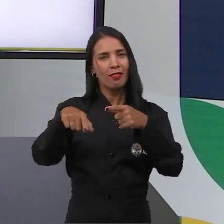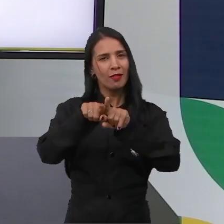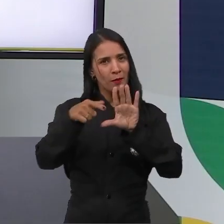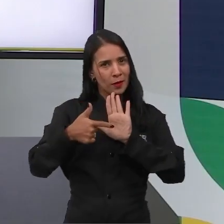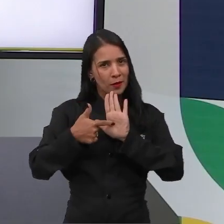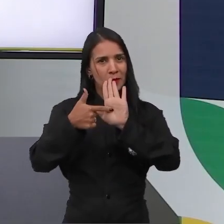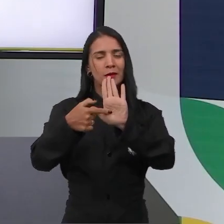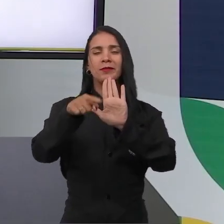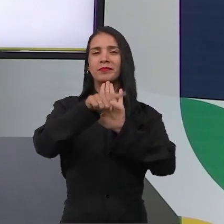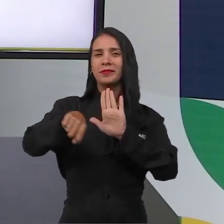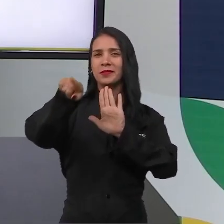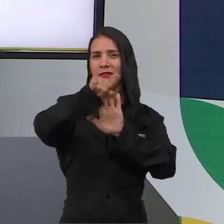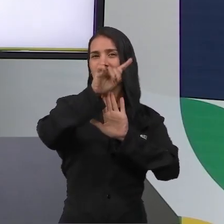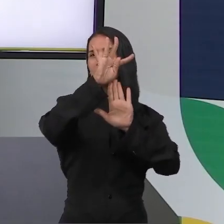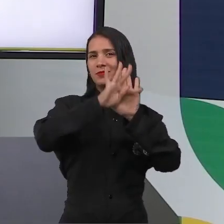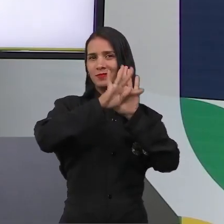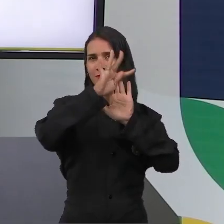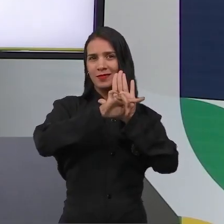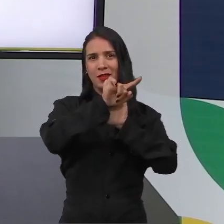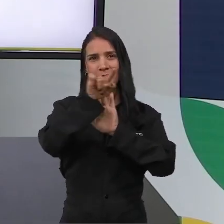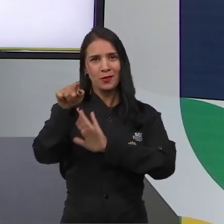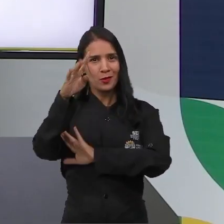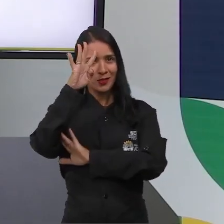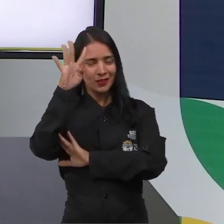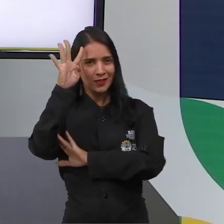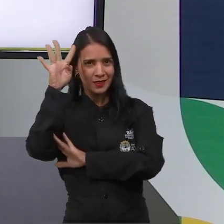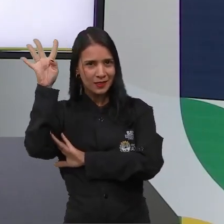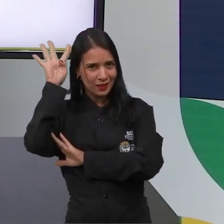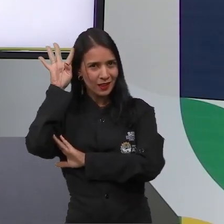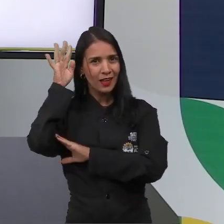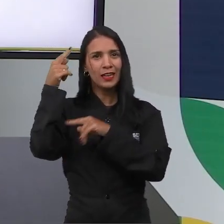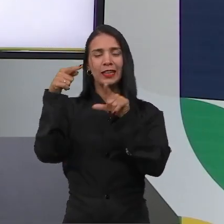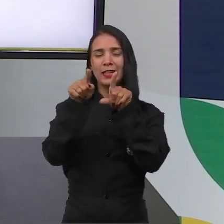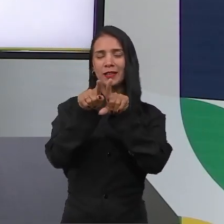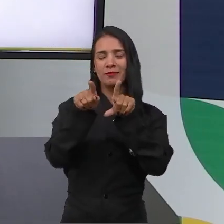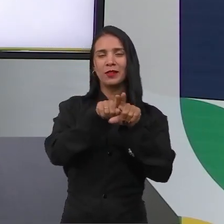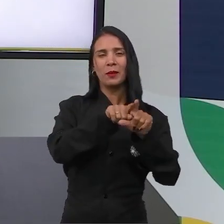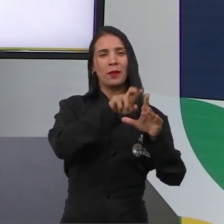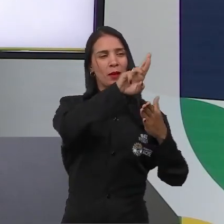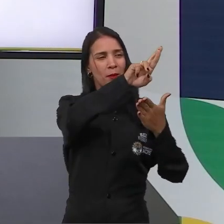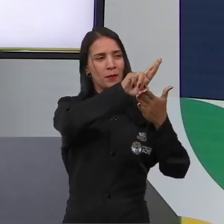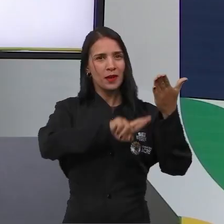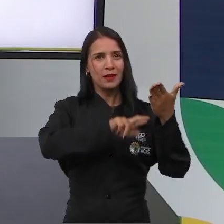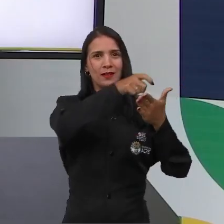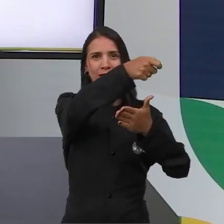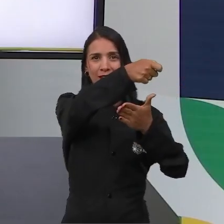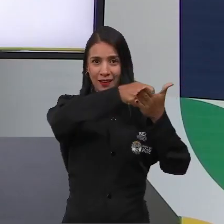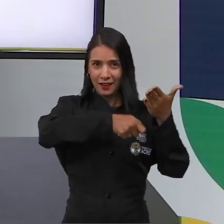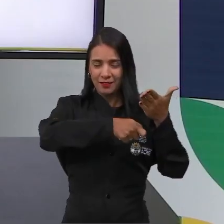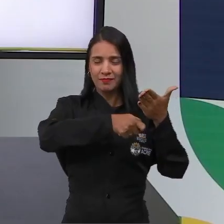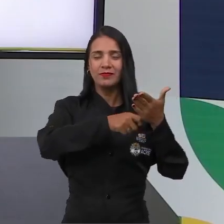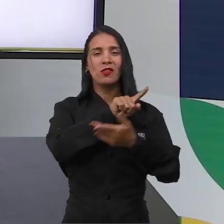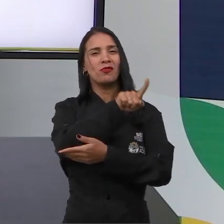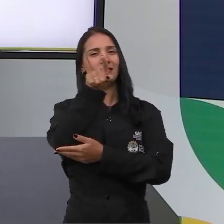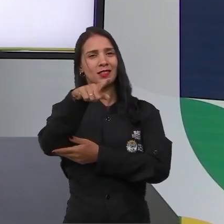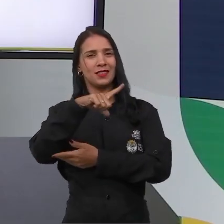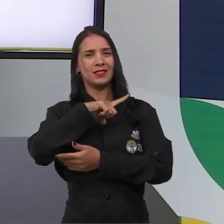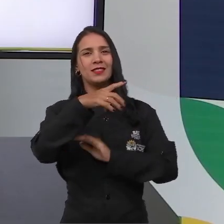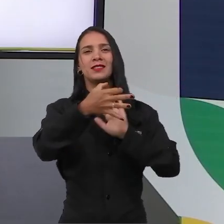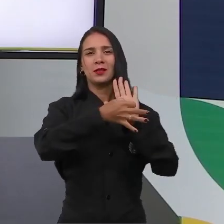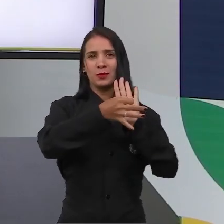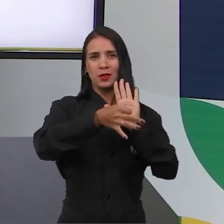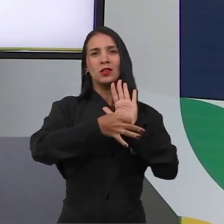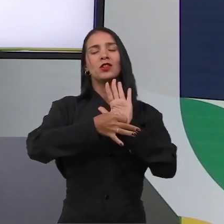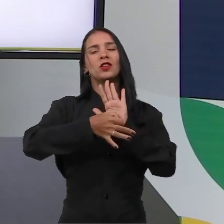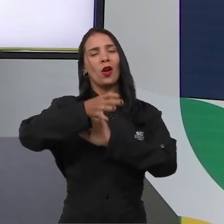na sua construção enquanto estudante, tá certo? Enquanto redator, enquanto aquele que tem opinião,